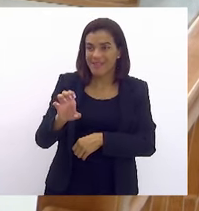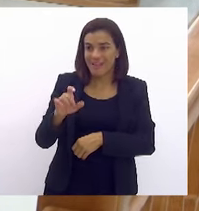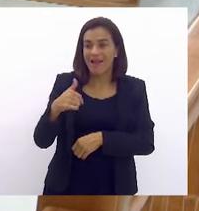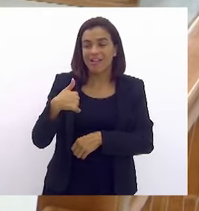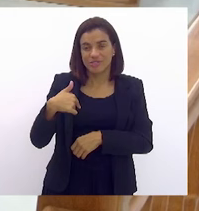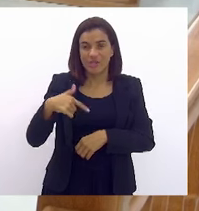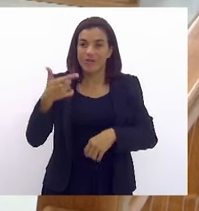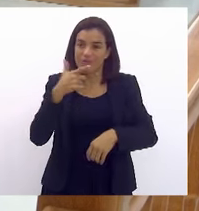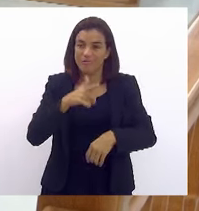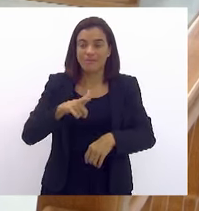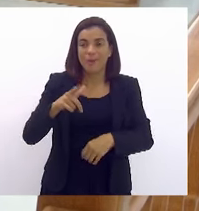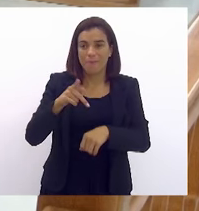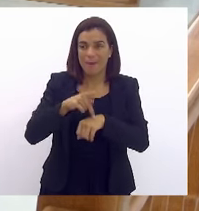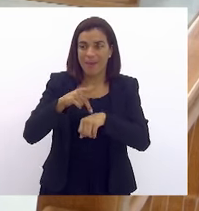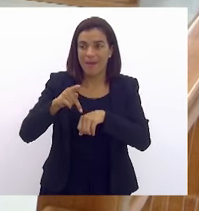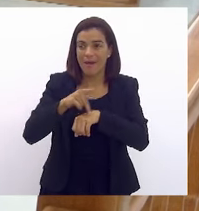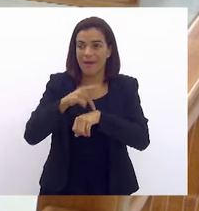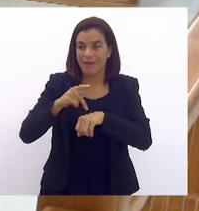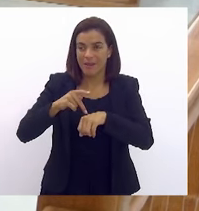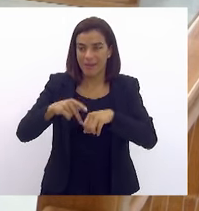das pedras.